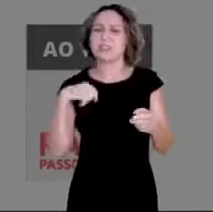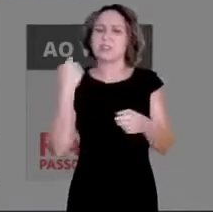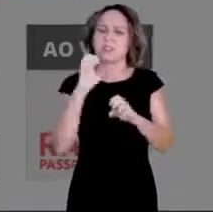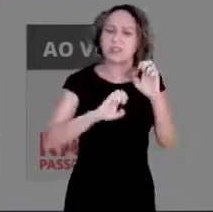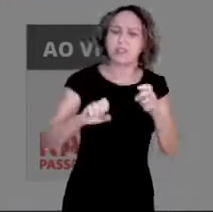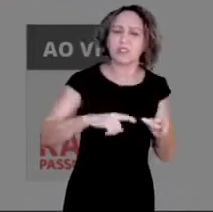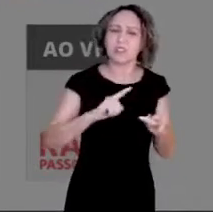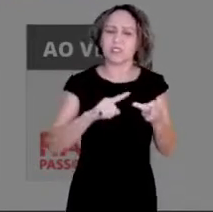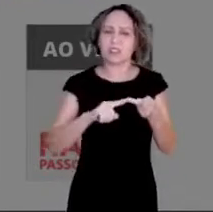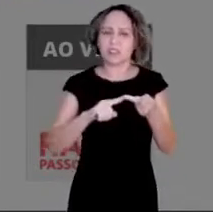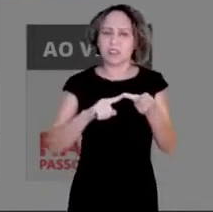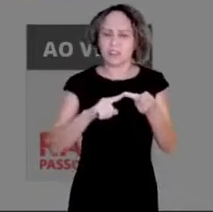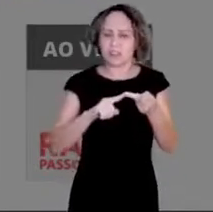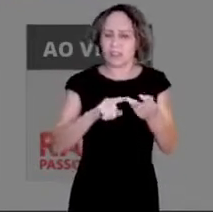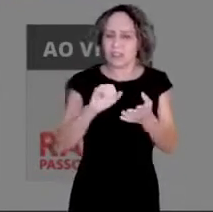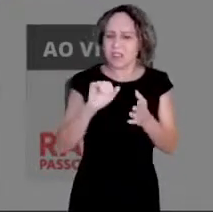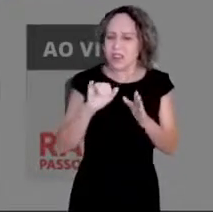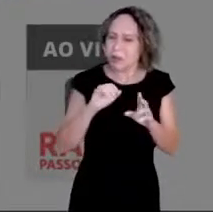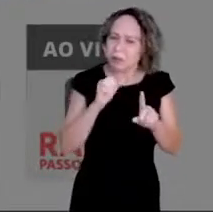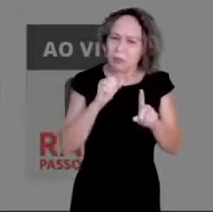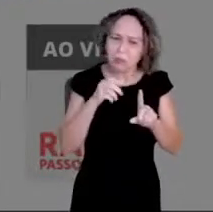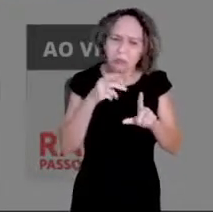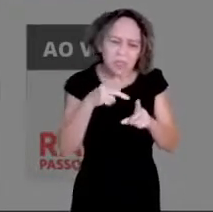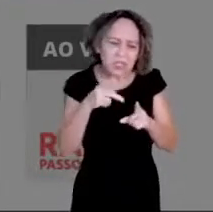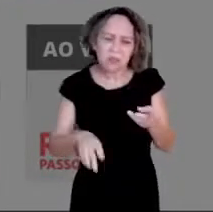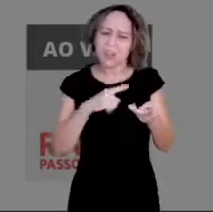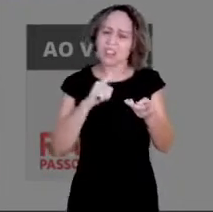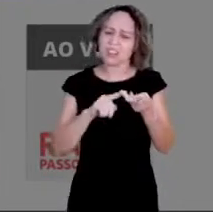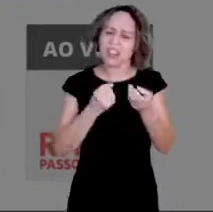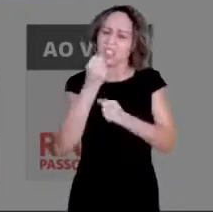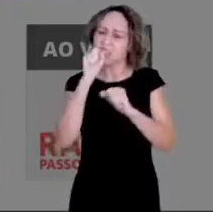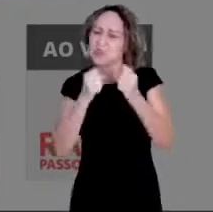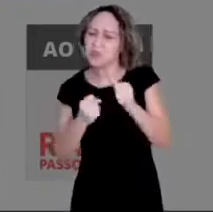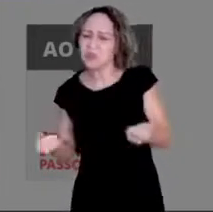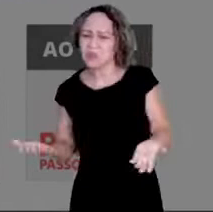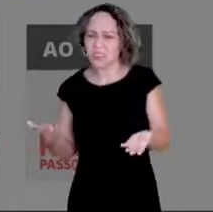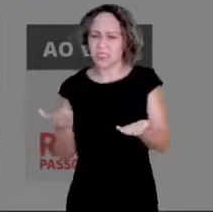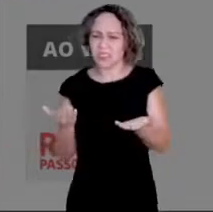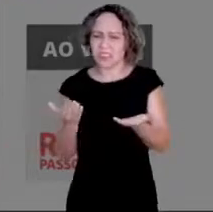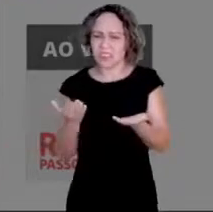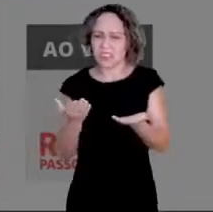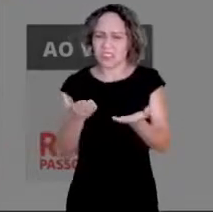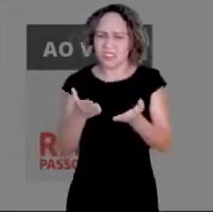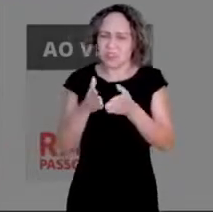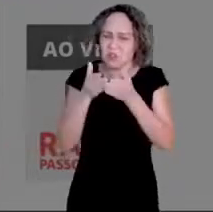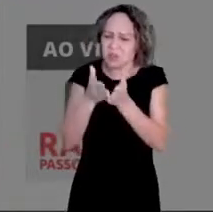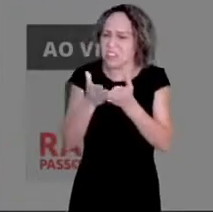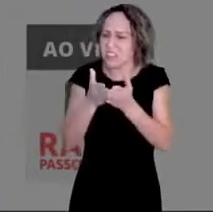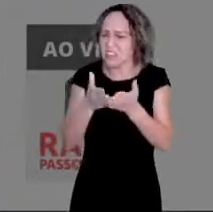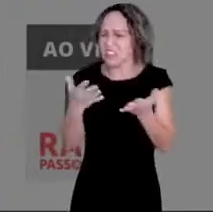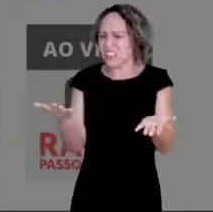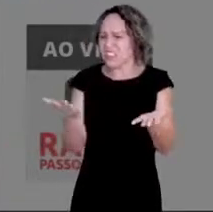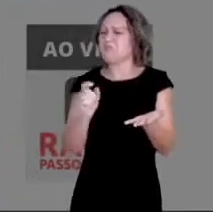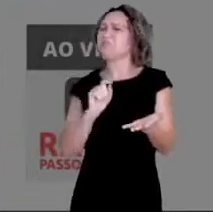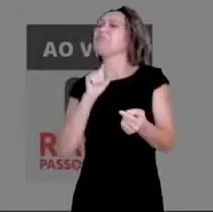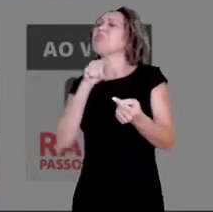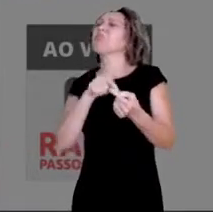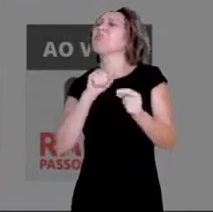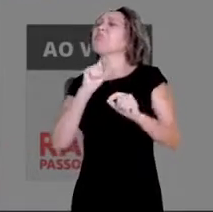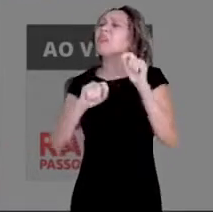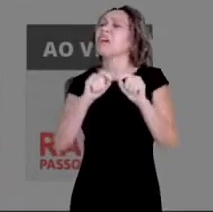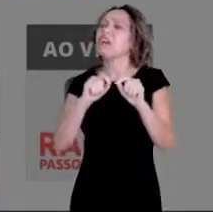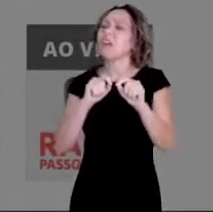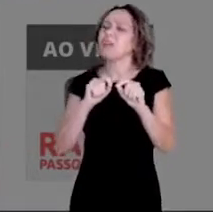aceitar nenhuma história que diga que a gente tem que internacionalizar o preço do combustível. Porque o preço